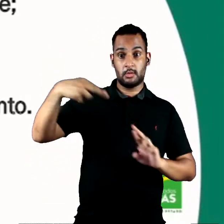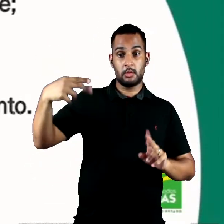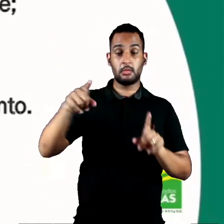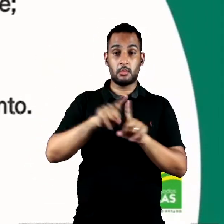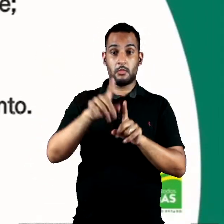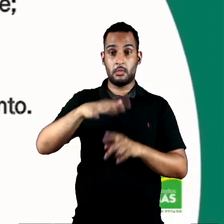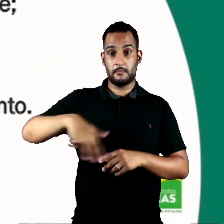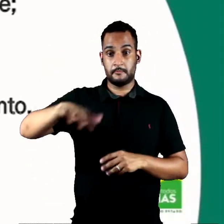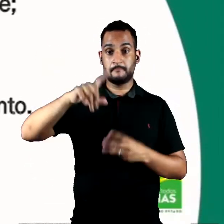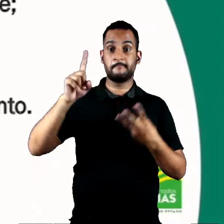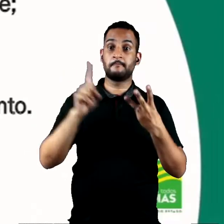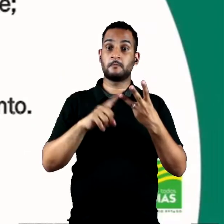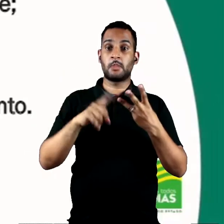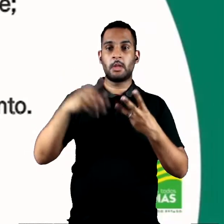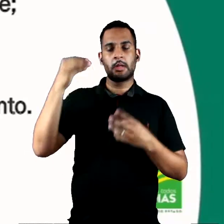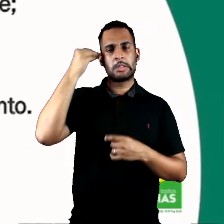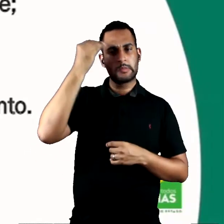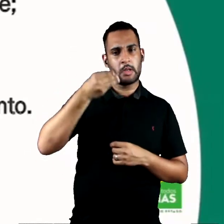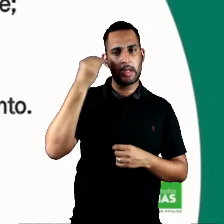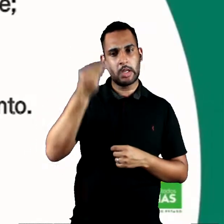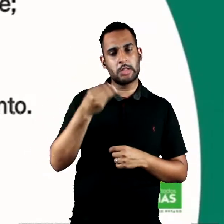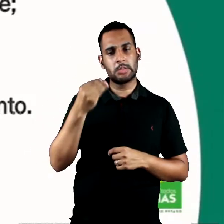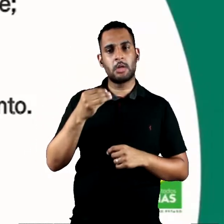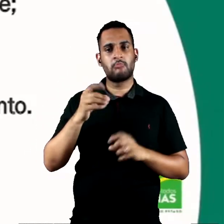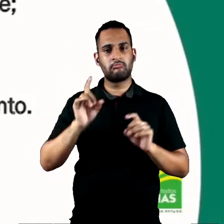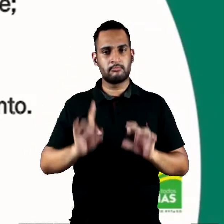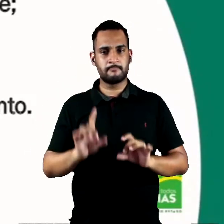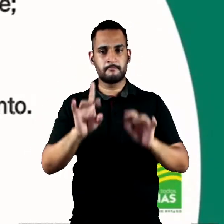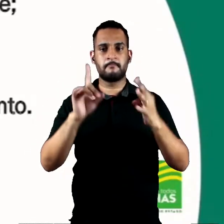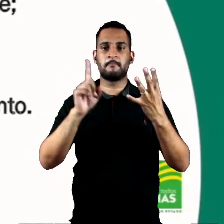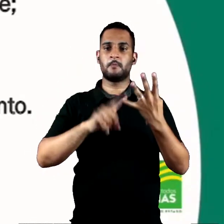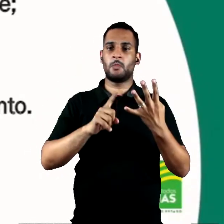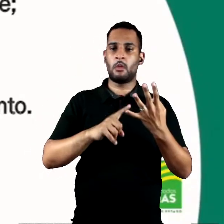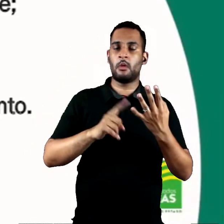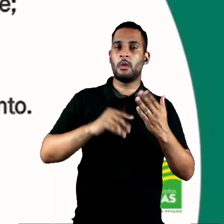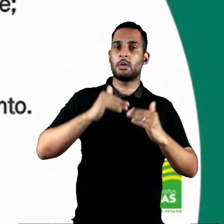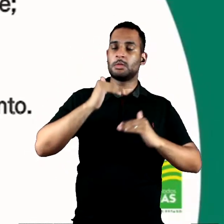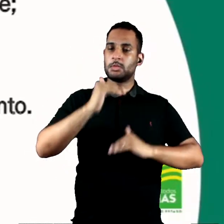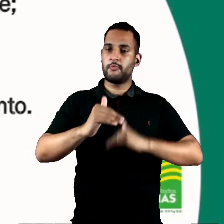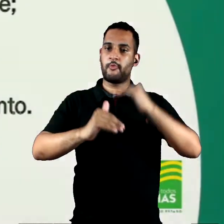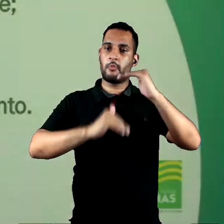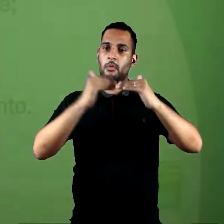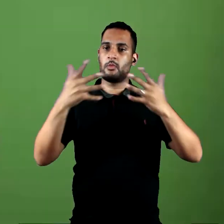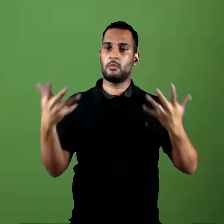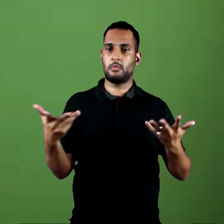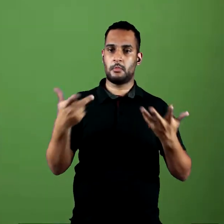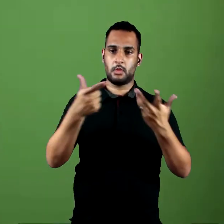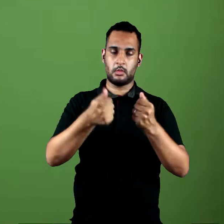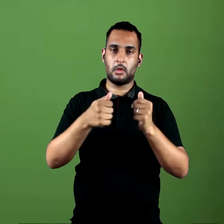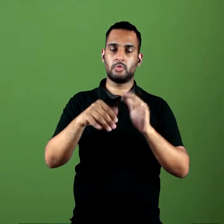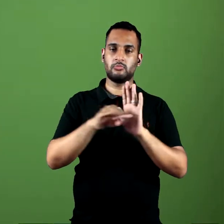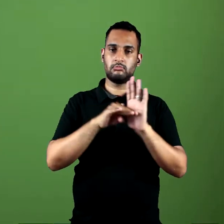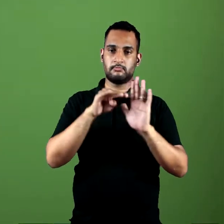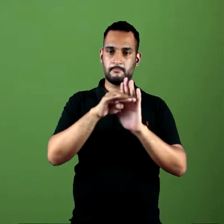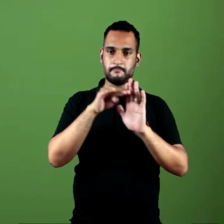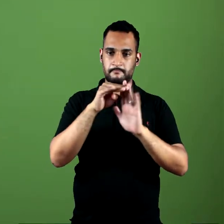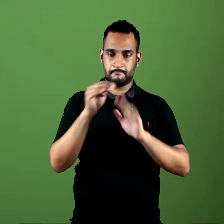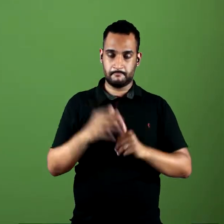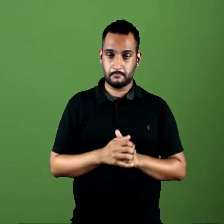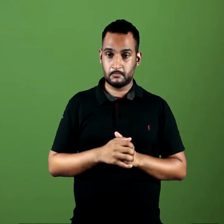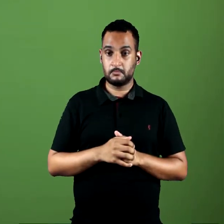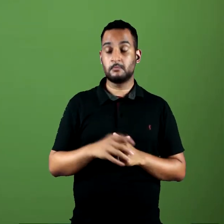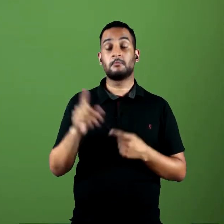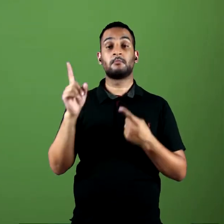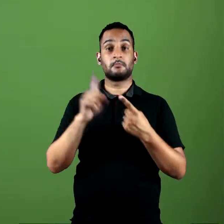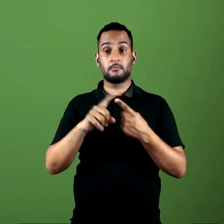ambiente, experiências cristalizadoras, estágios do desenvolvimento do talento. A